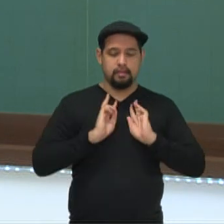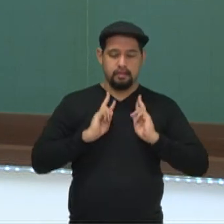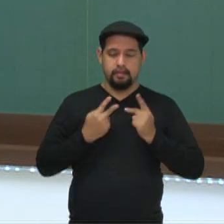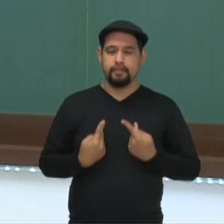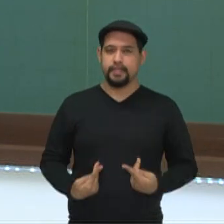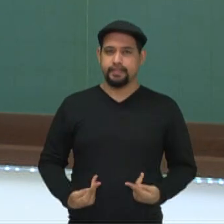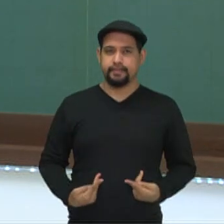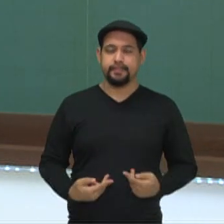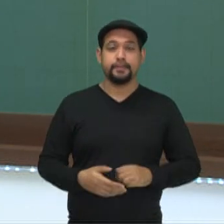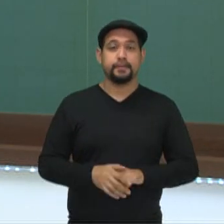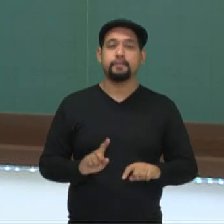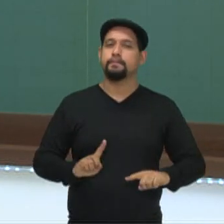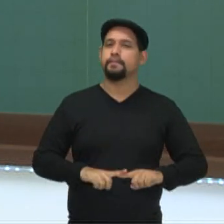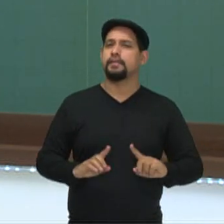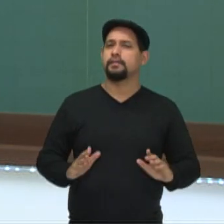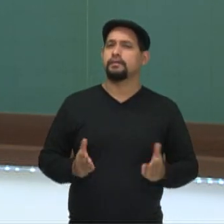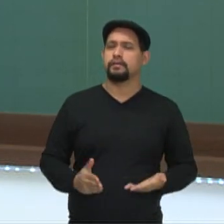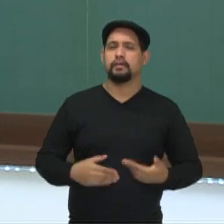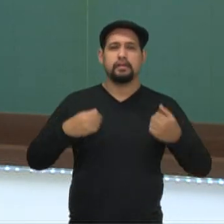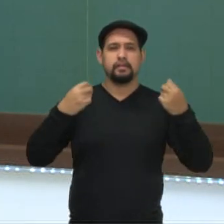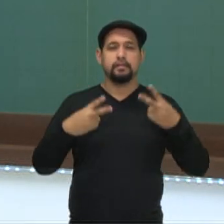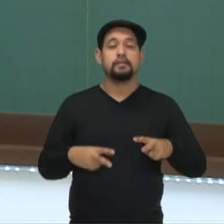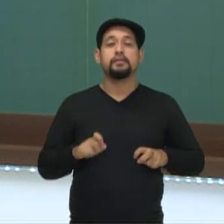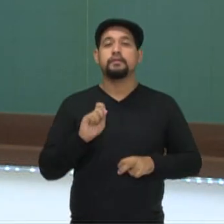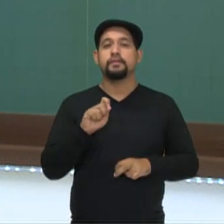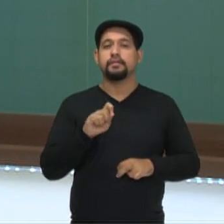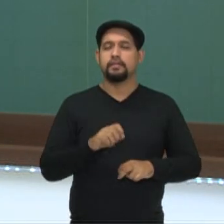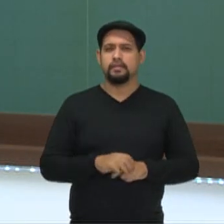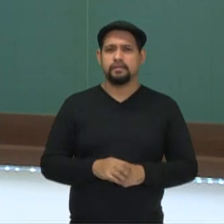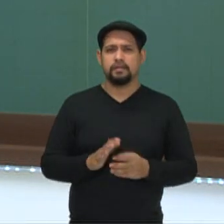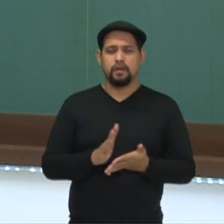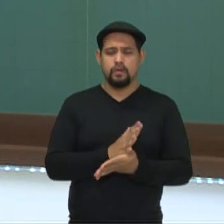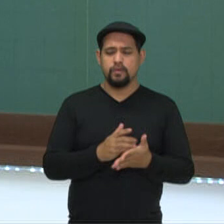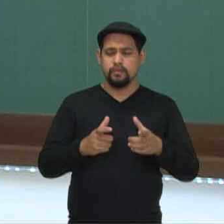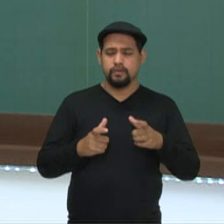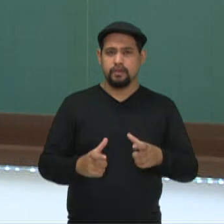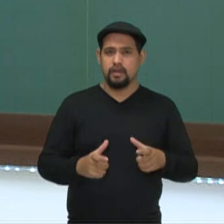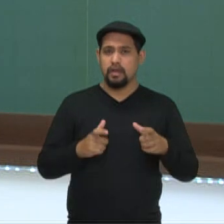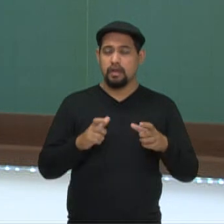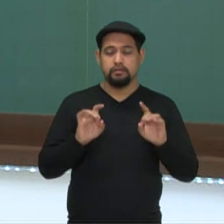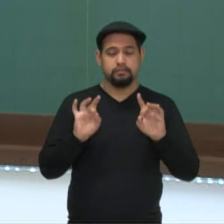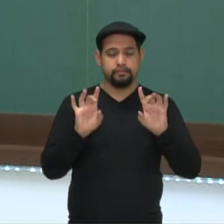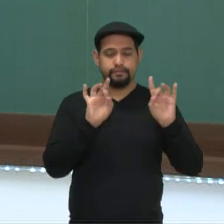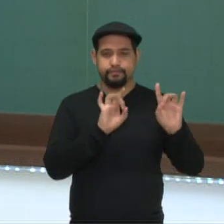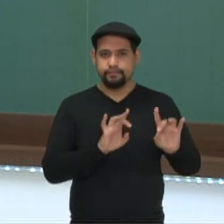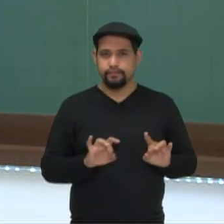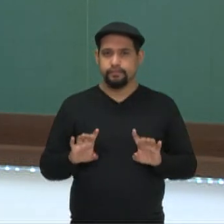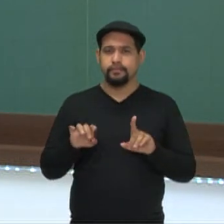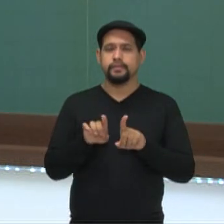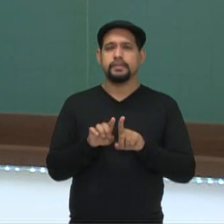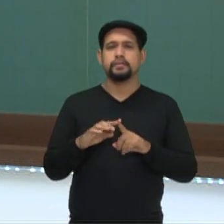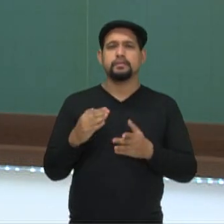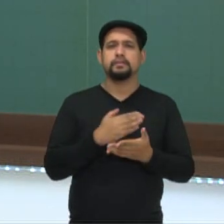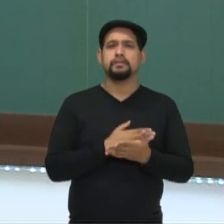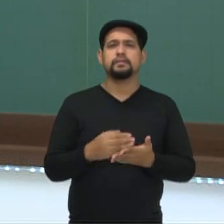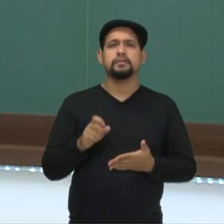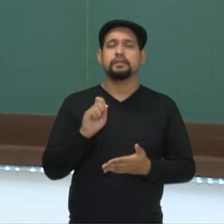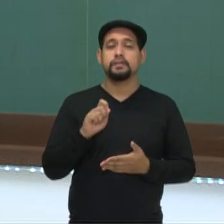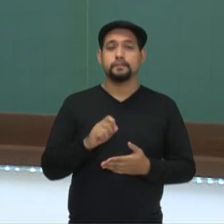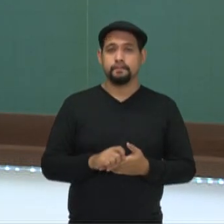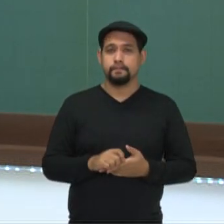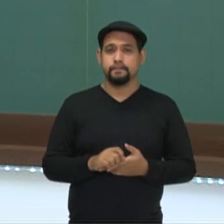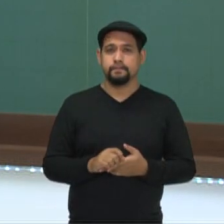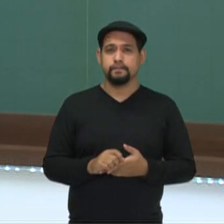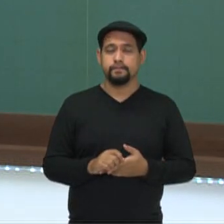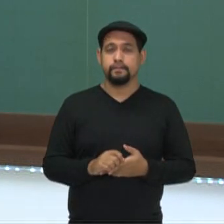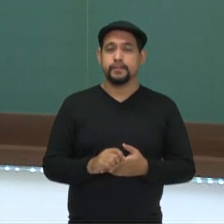humanidade. Agora, vamos falar um pouquinho de certos lugares sagrados em específico. Vamos começar aqui pelo estado